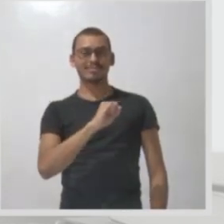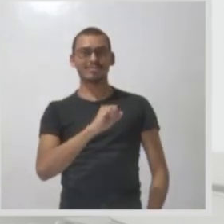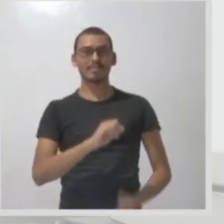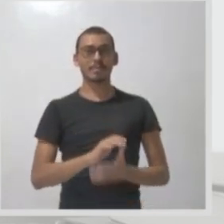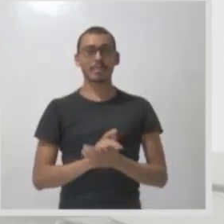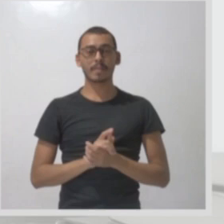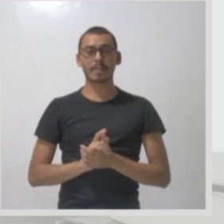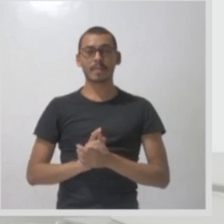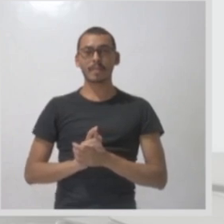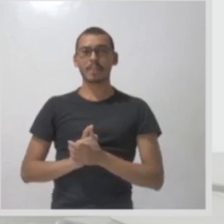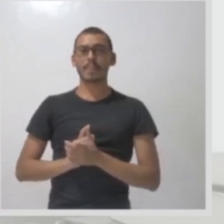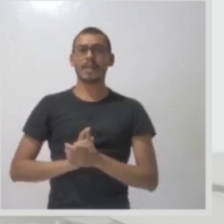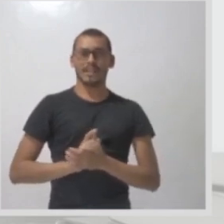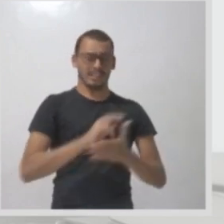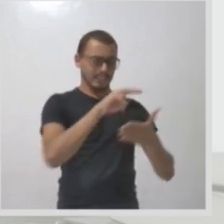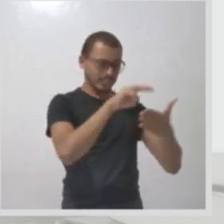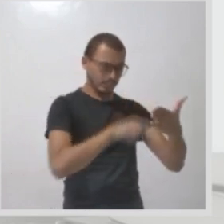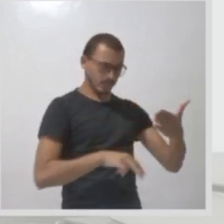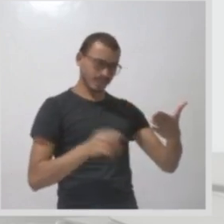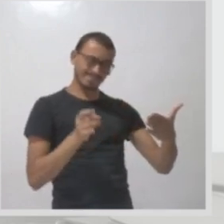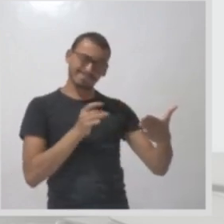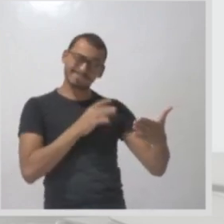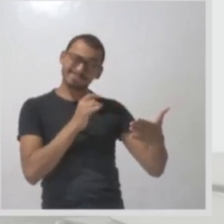Uma arte que dá medo